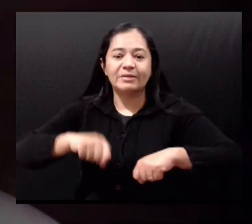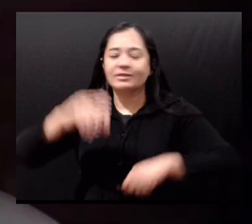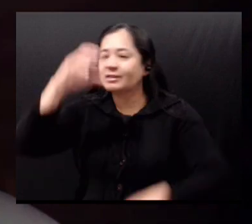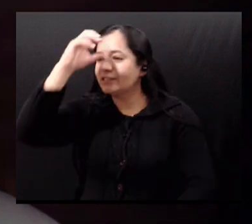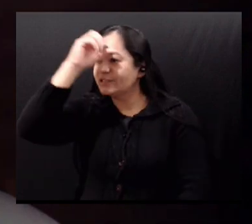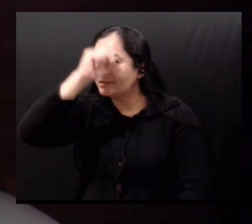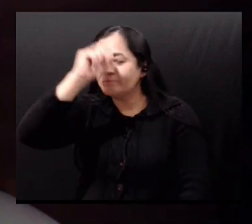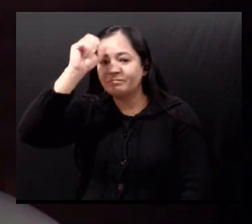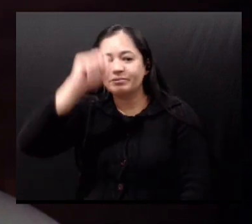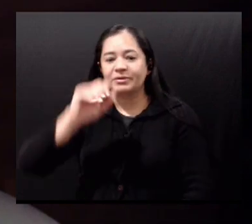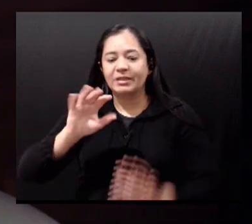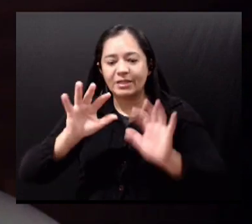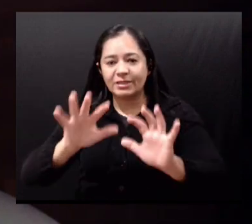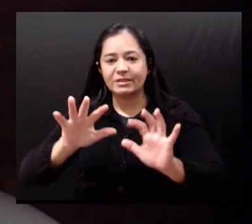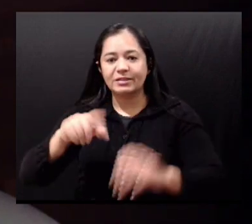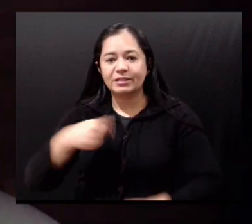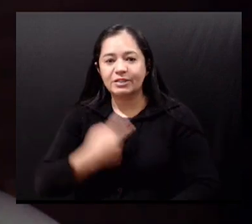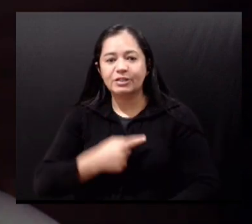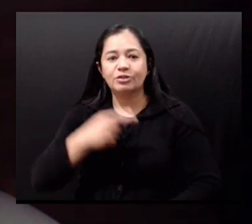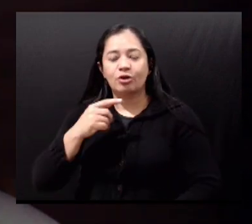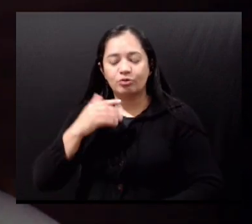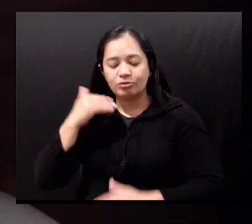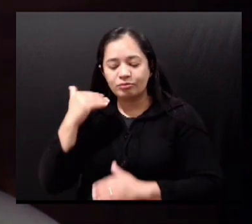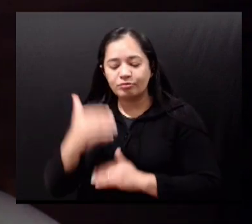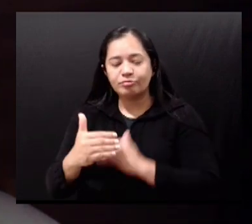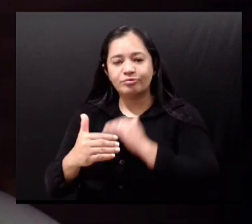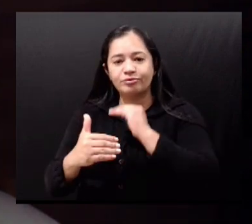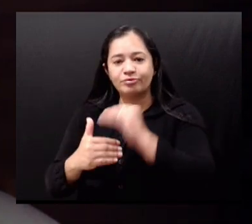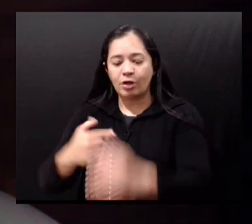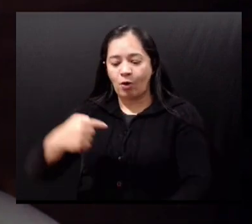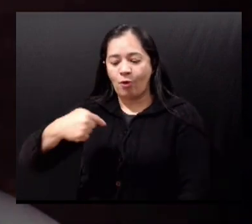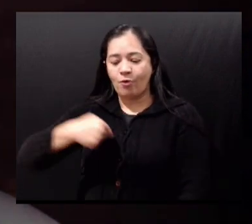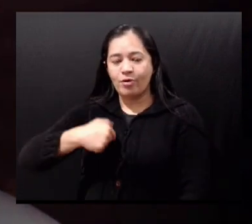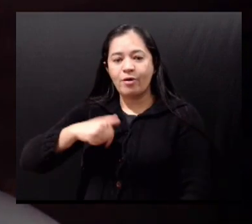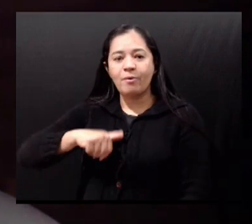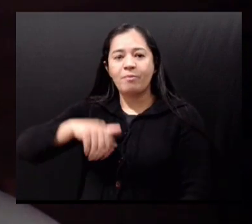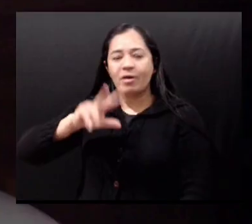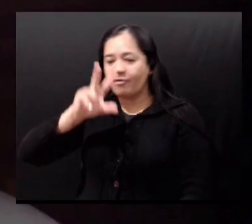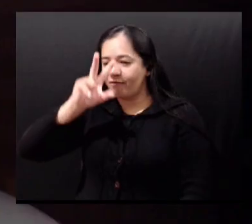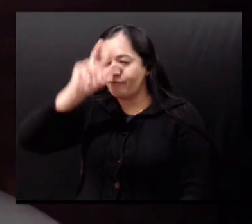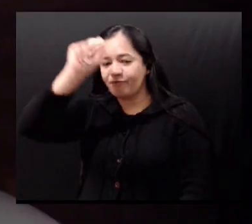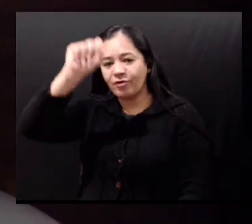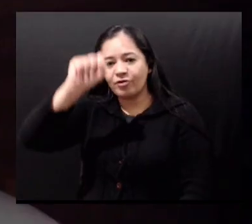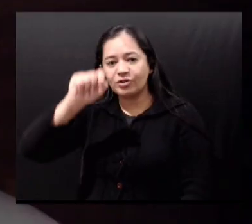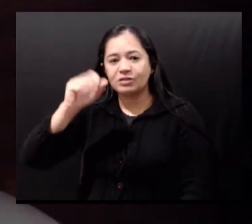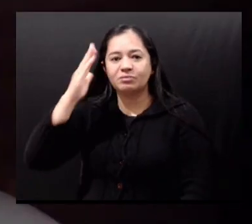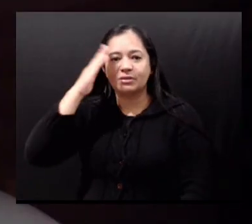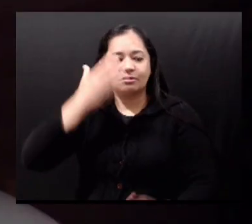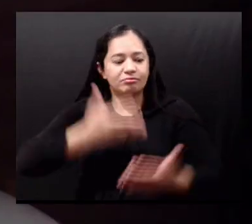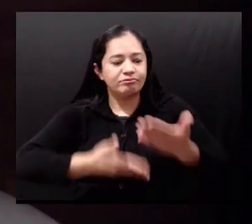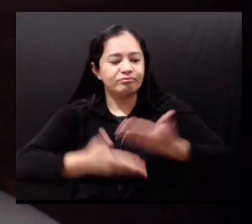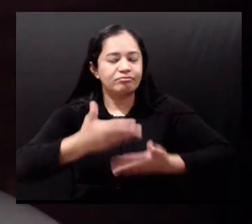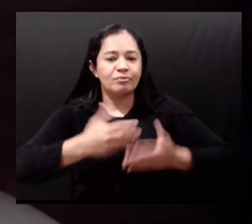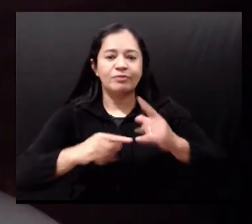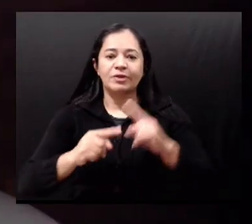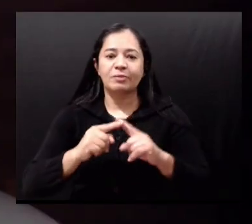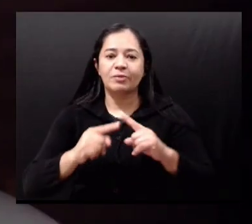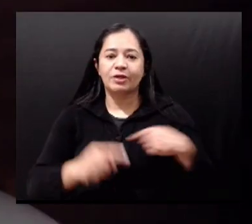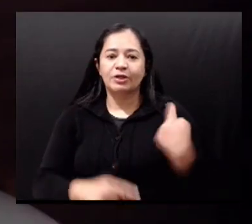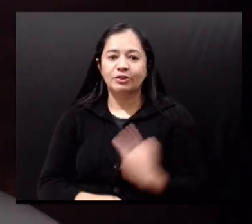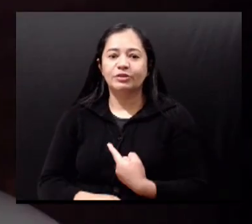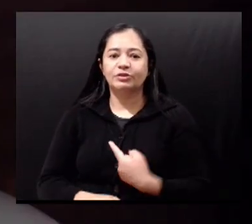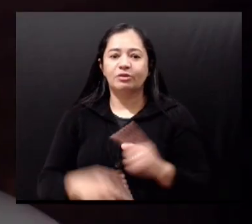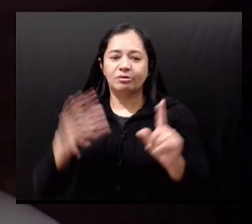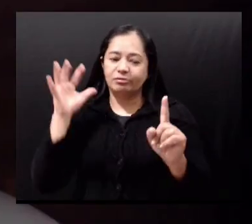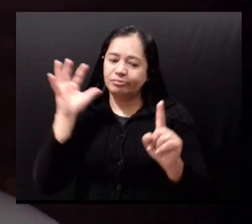que a gente vai construir um eu mais forte para lidar com essa situação, porque nós vamos ser influenciados pelo meio, não